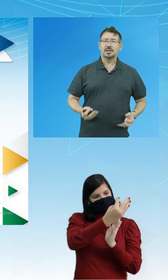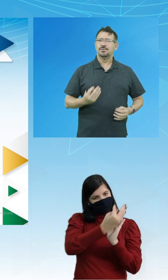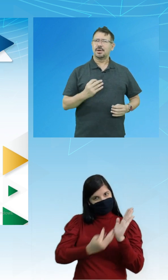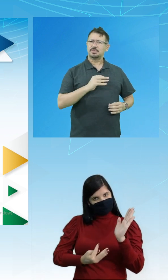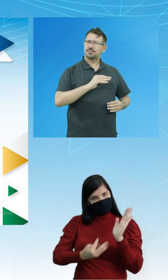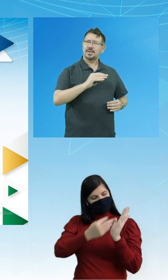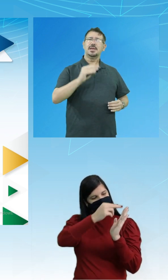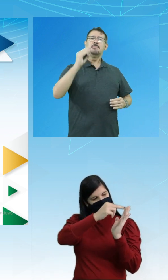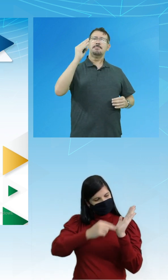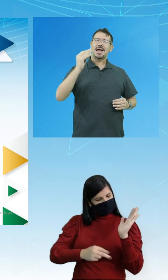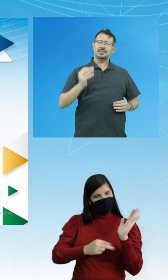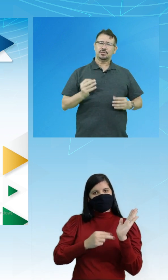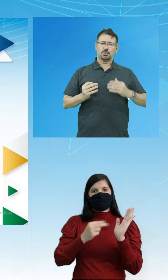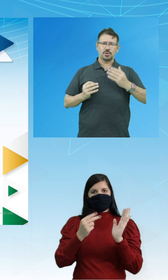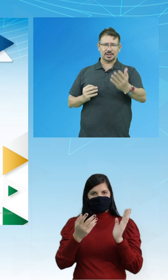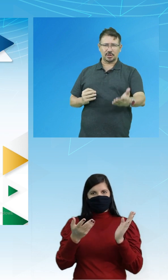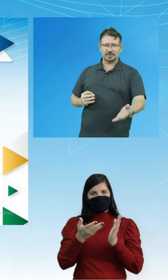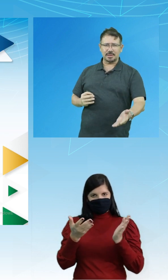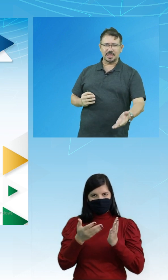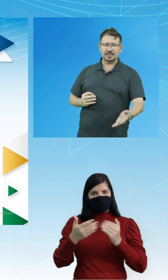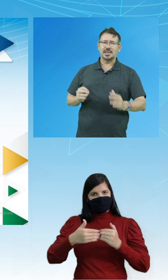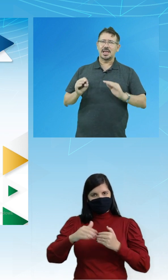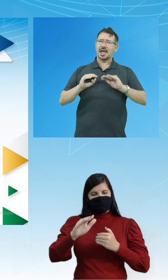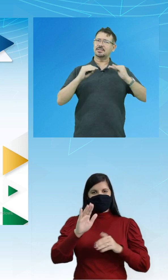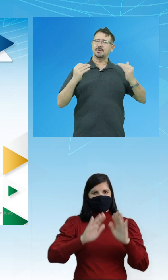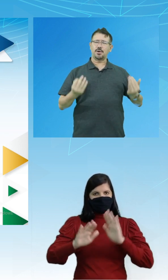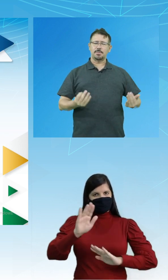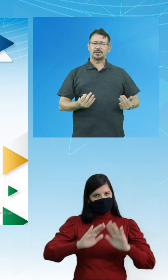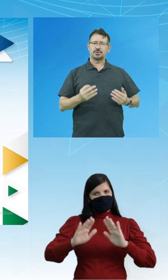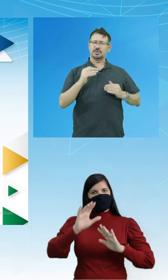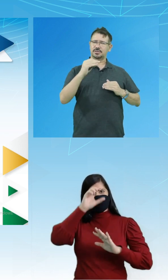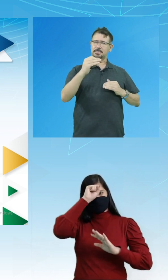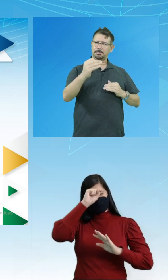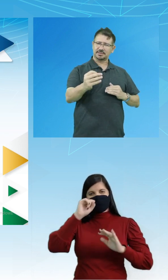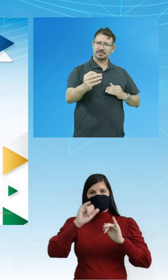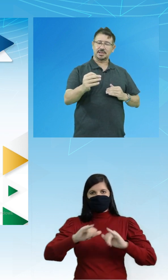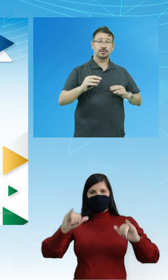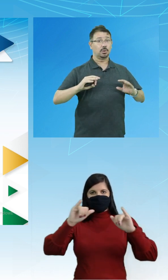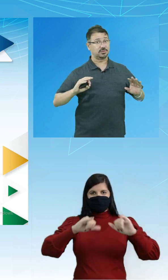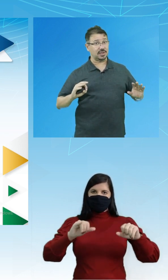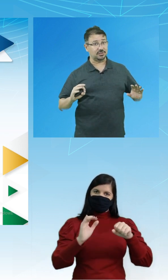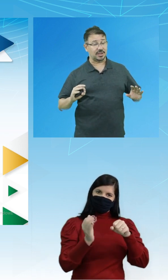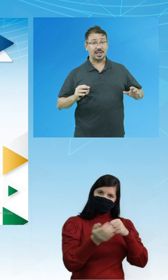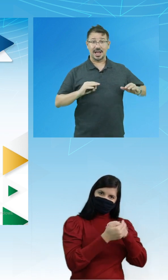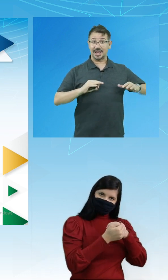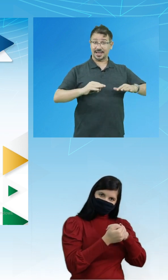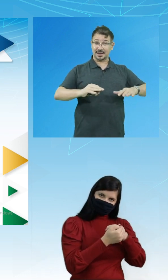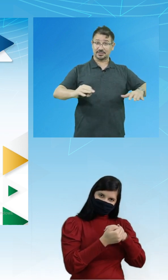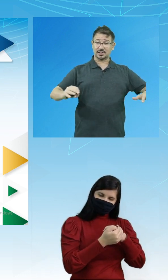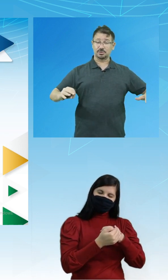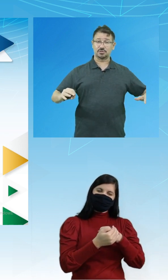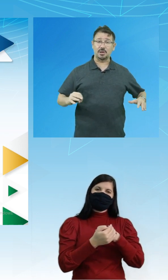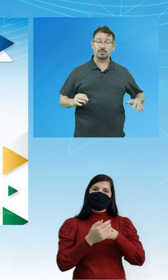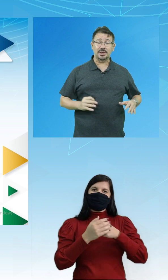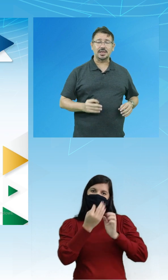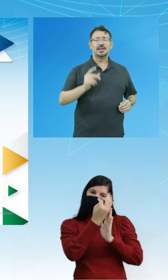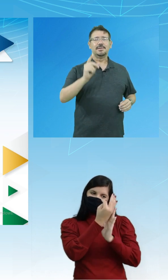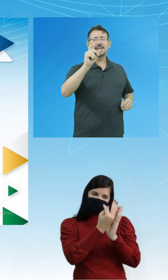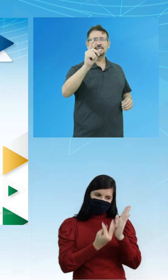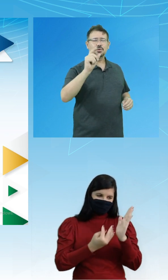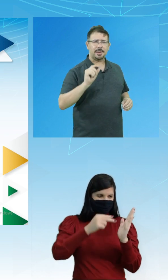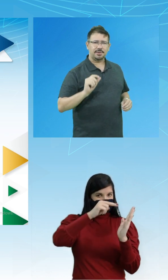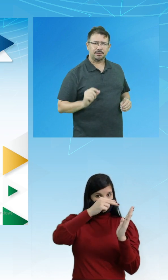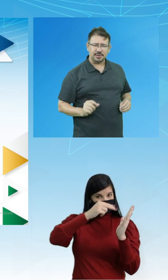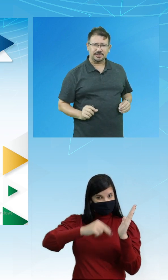seja, vamos ver mais cuidadosamente as informações implícitas, ou seja, aquelas que não estão